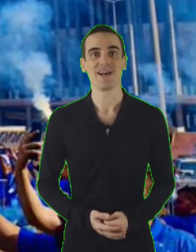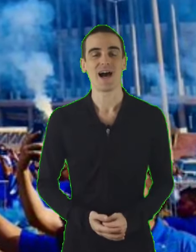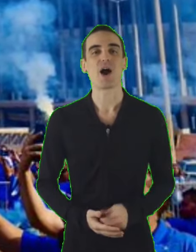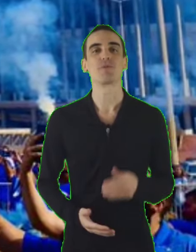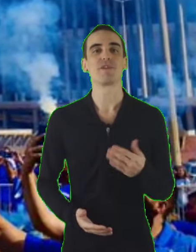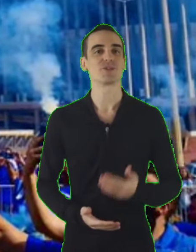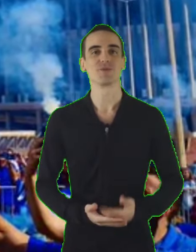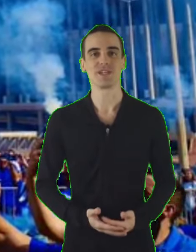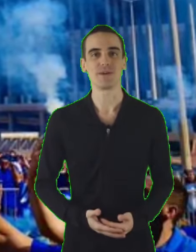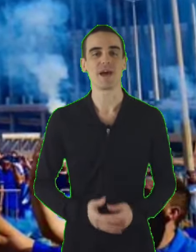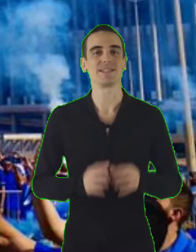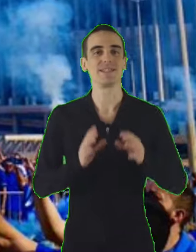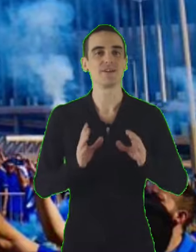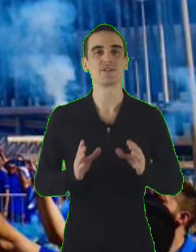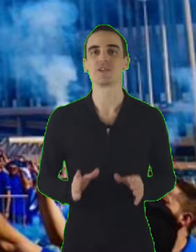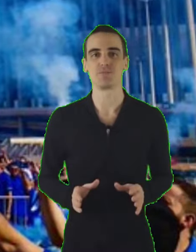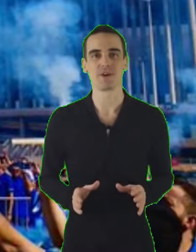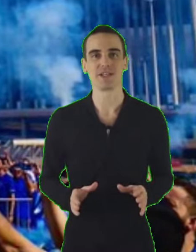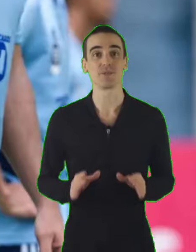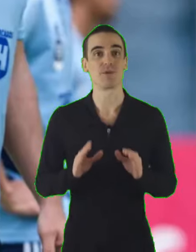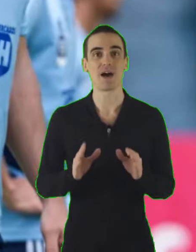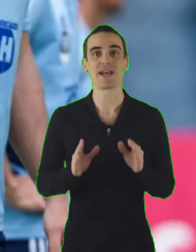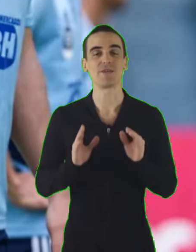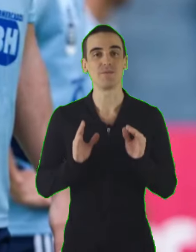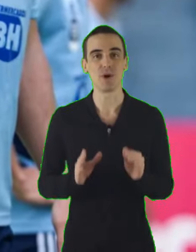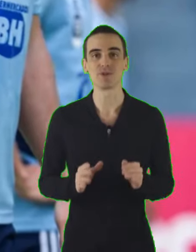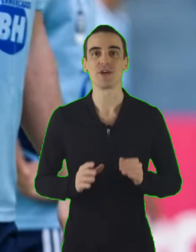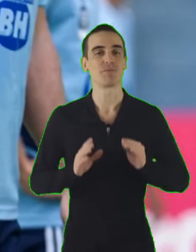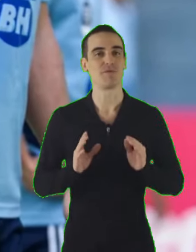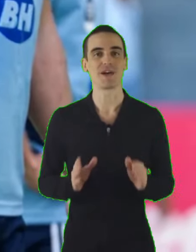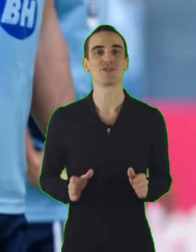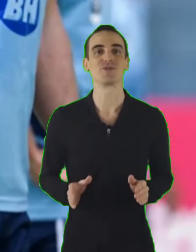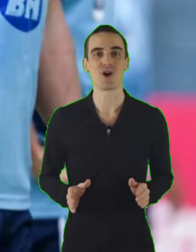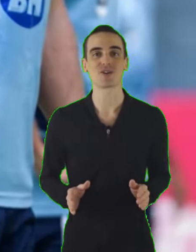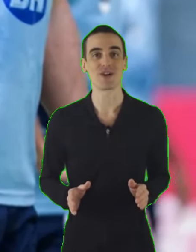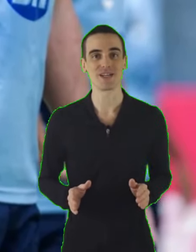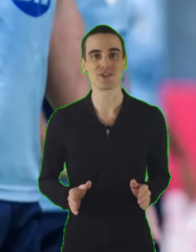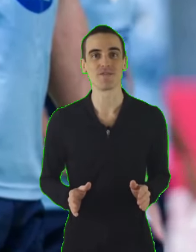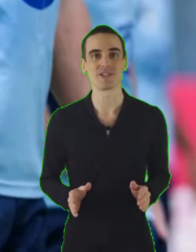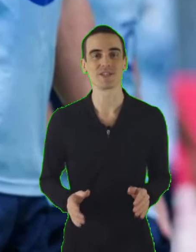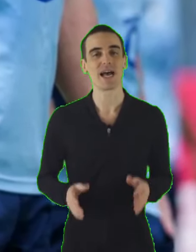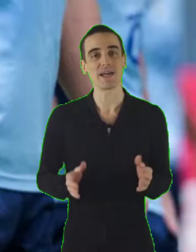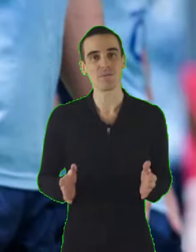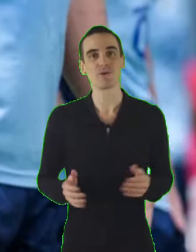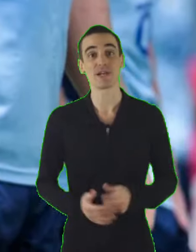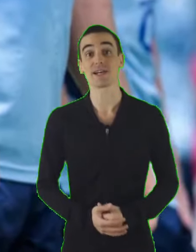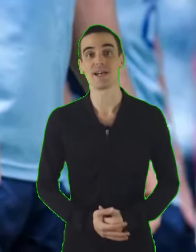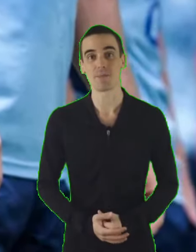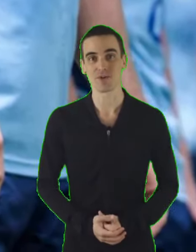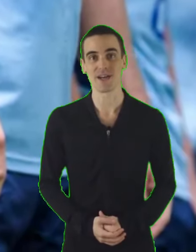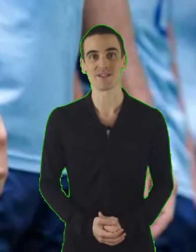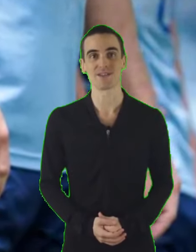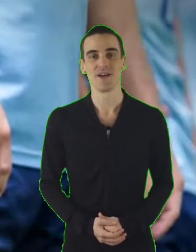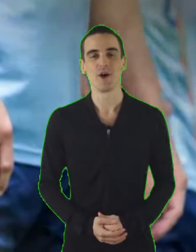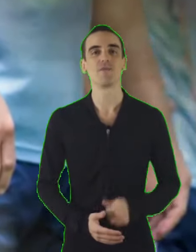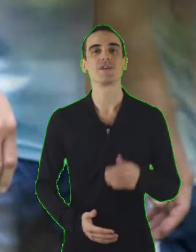canal para saber de todas as novidades do Cabuloso em primeira mão sem entrar em campo desde Maio Ramiro pode iniciar a pré-temporada com o elenco do Cruzeiro